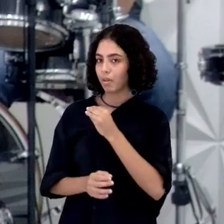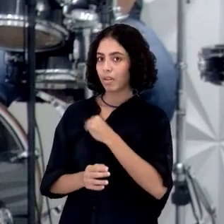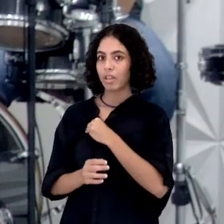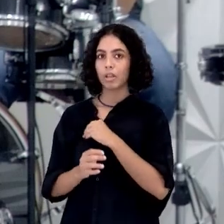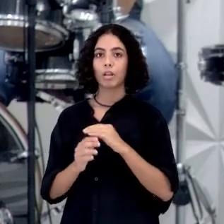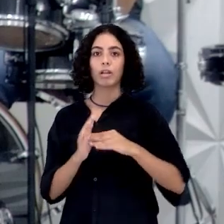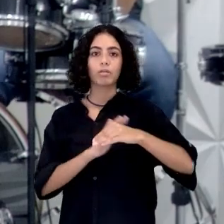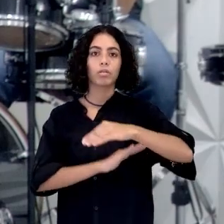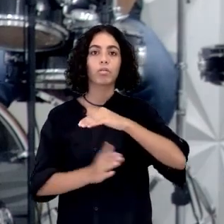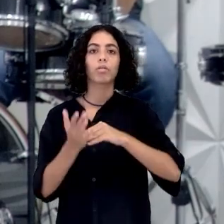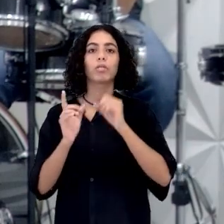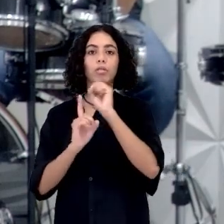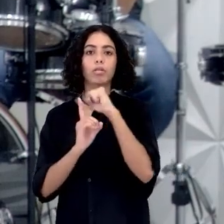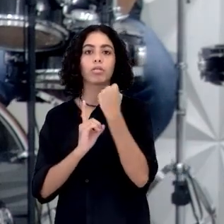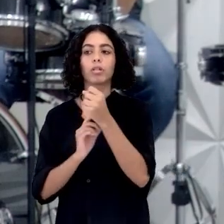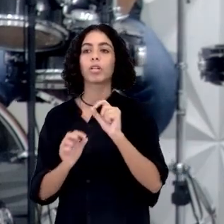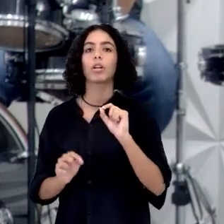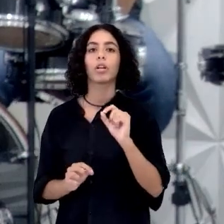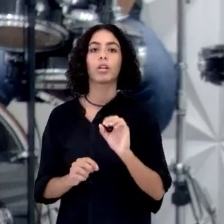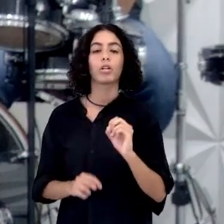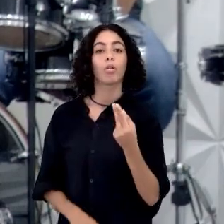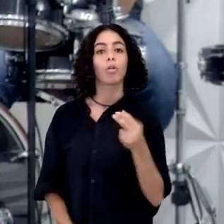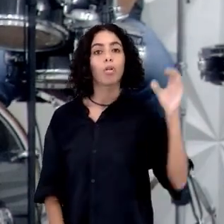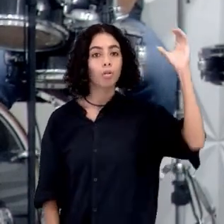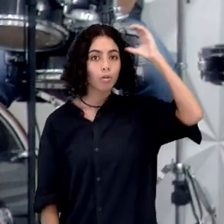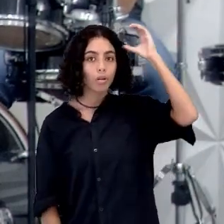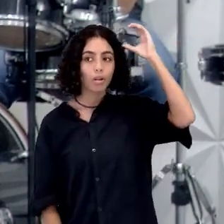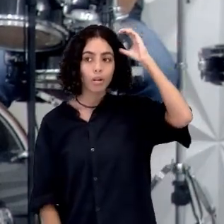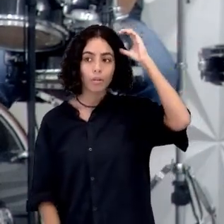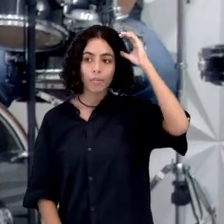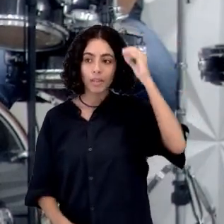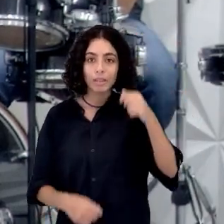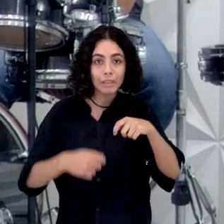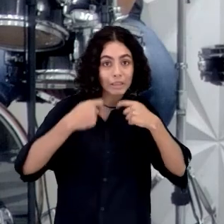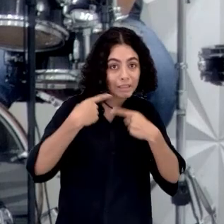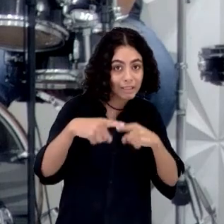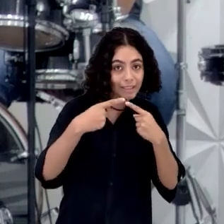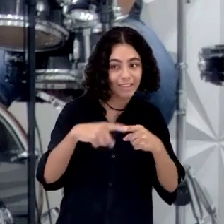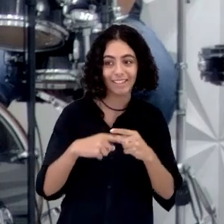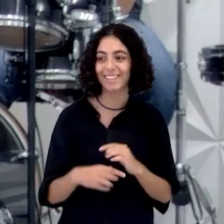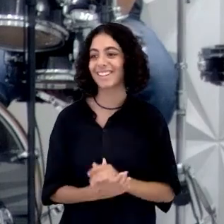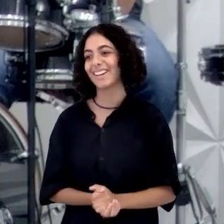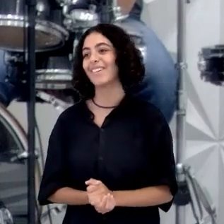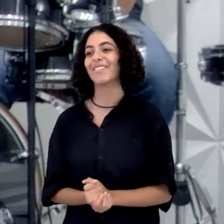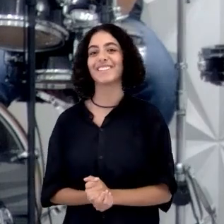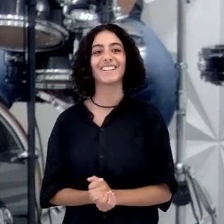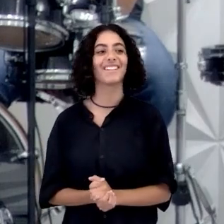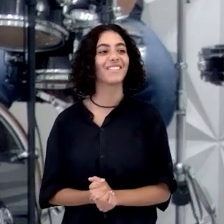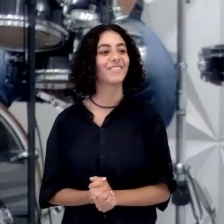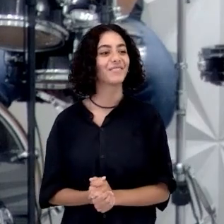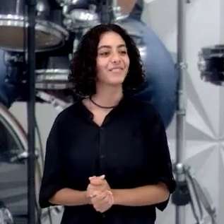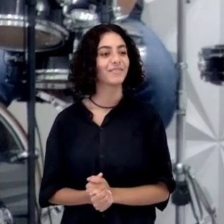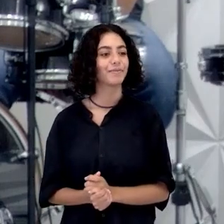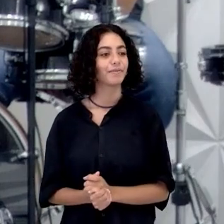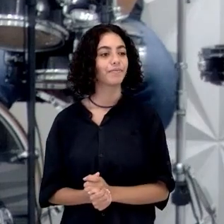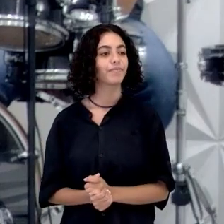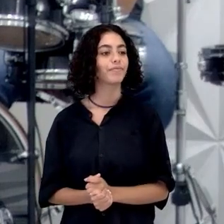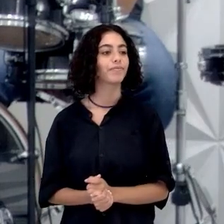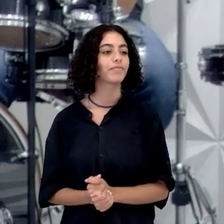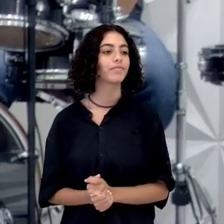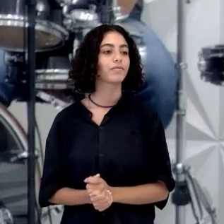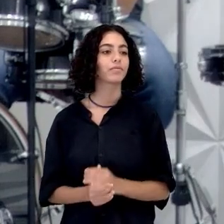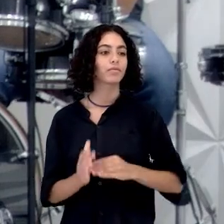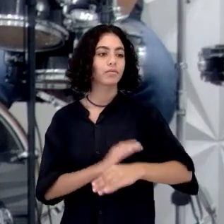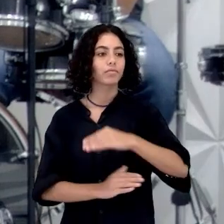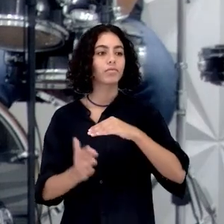anda aí como um leão, rugindo, buscando a quem tragar. E tudo isso facilita com que o pecado chegue em nossas